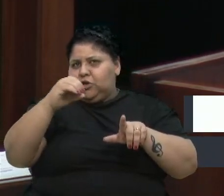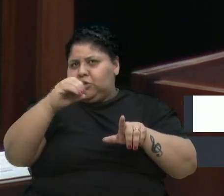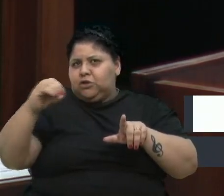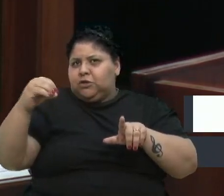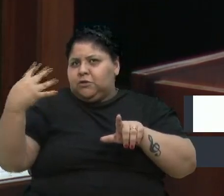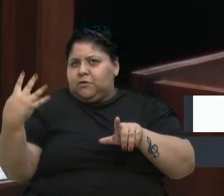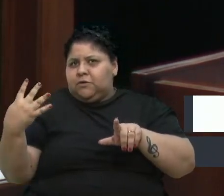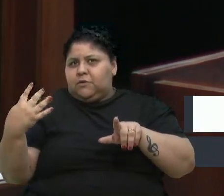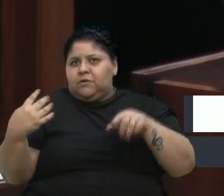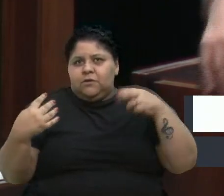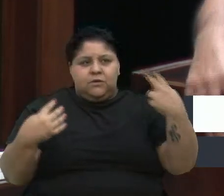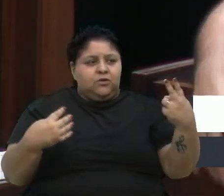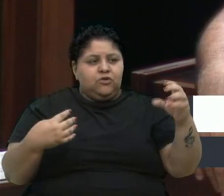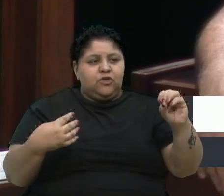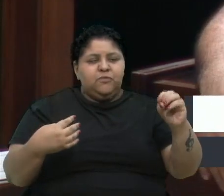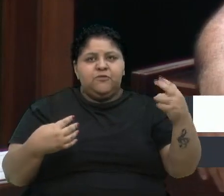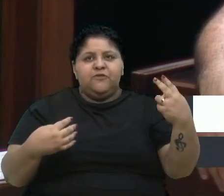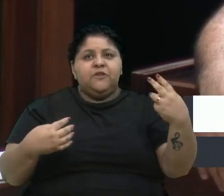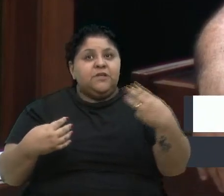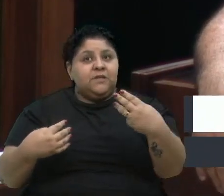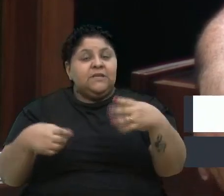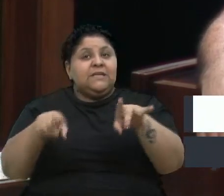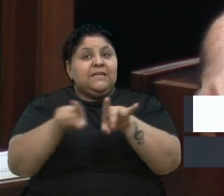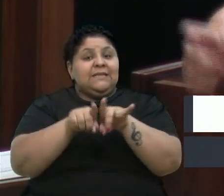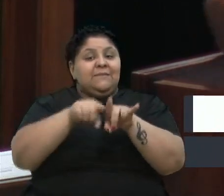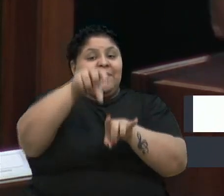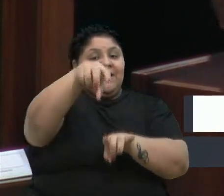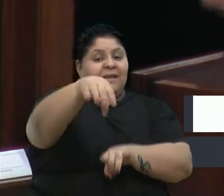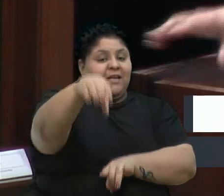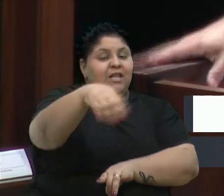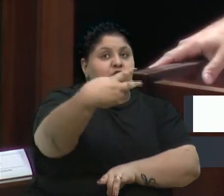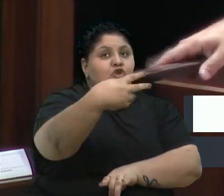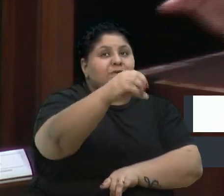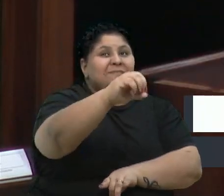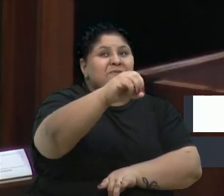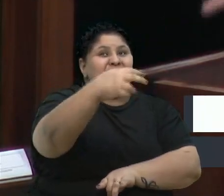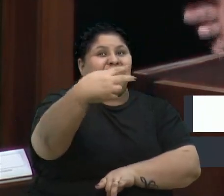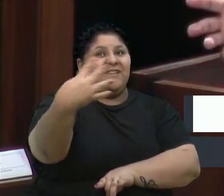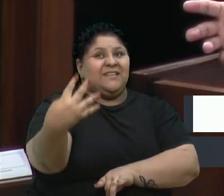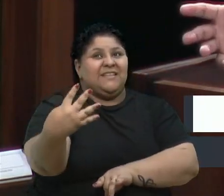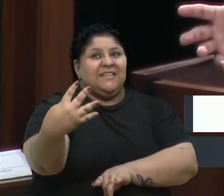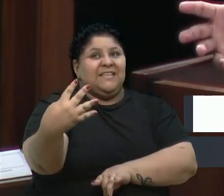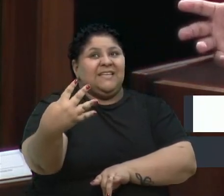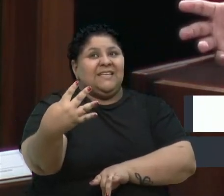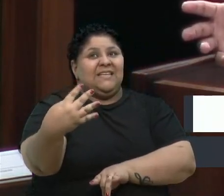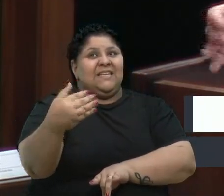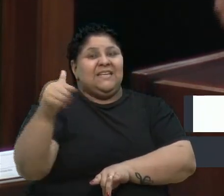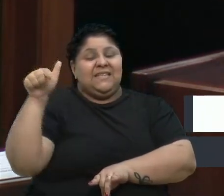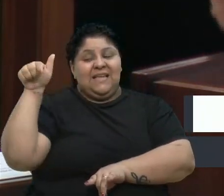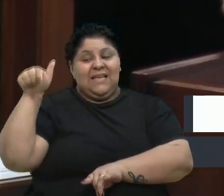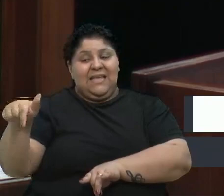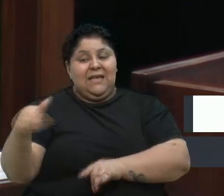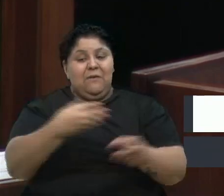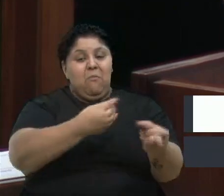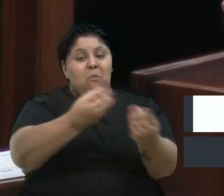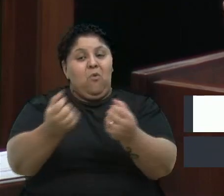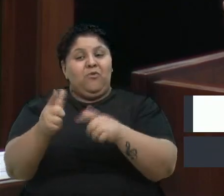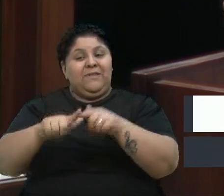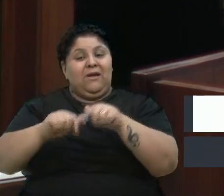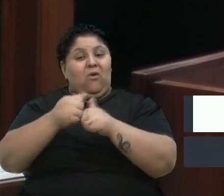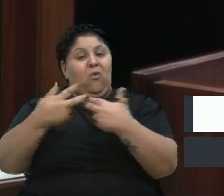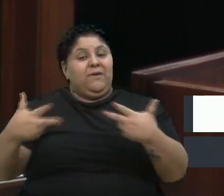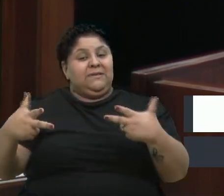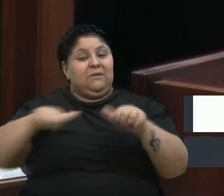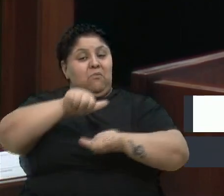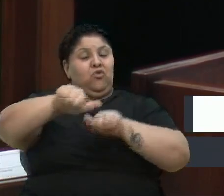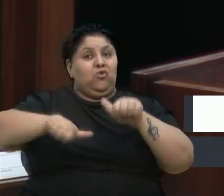e 2023 e 2024. De lá para cá, várias coisas mudaram. E hoje, em